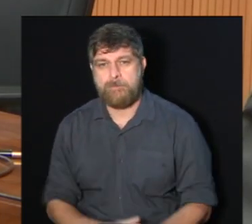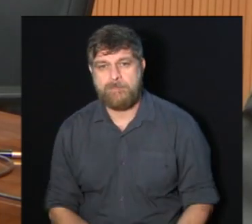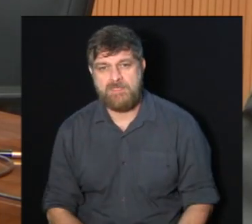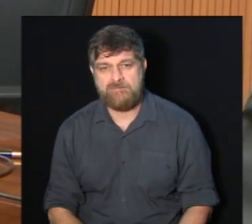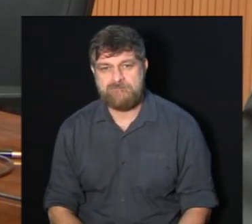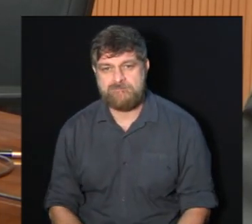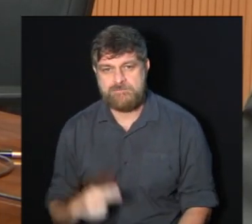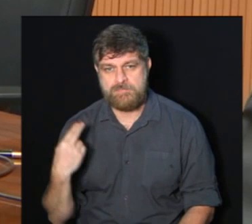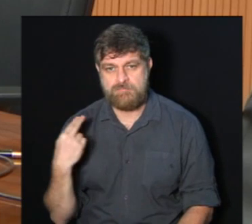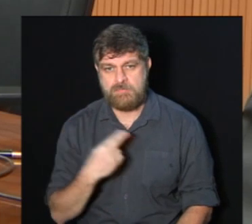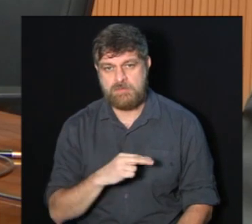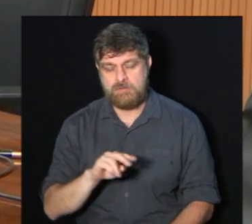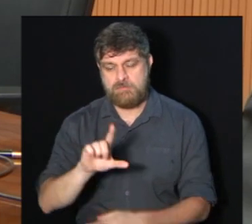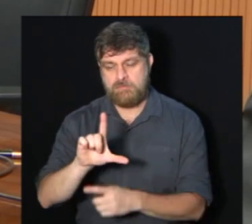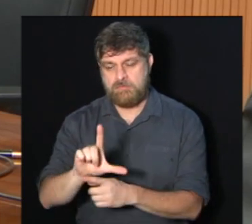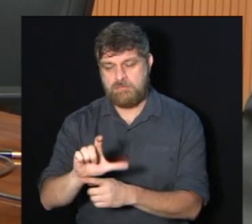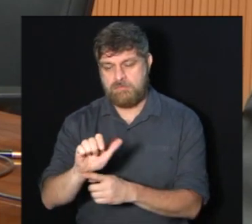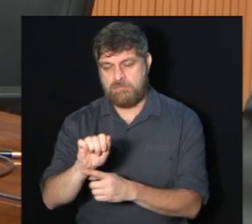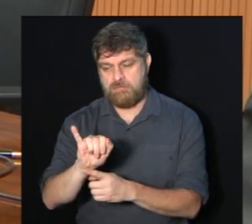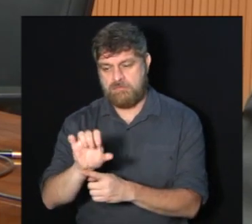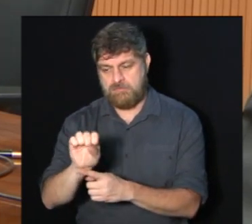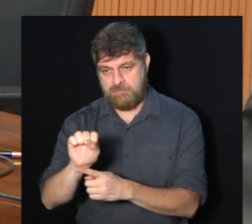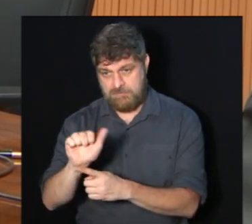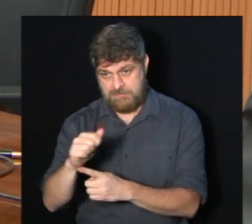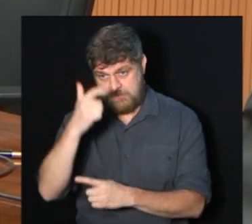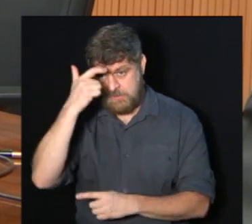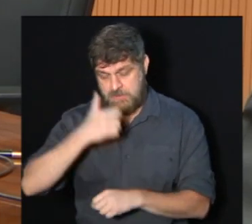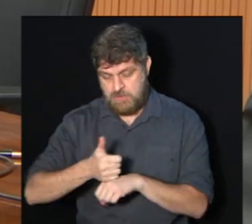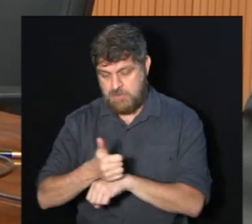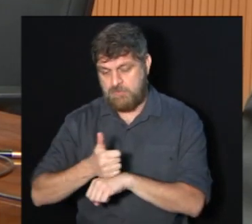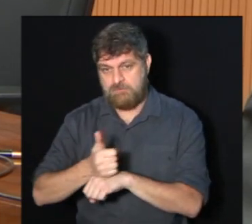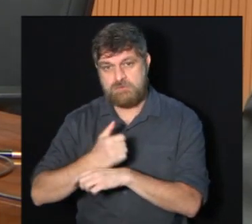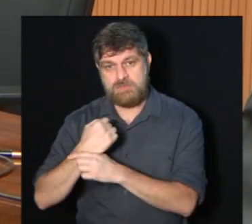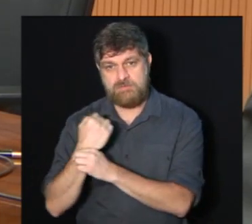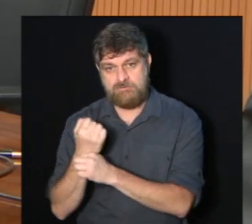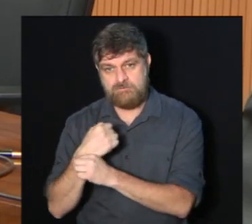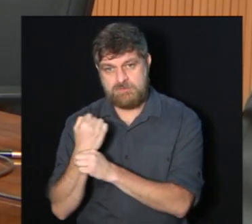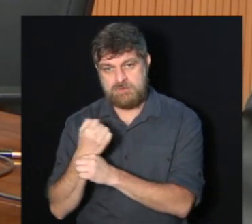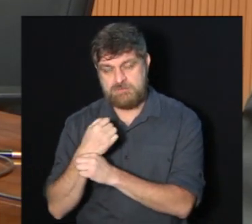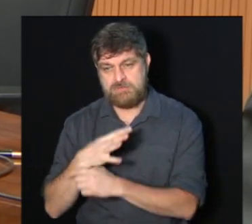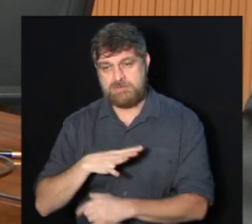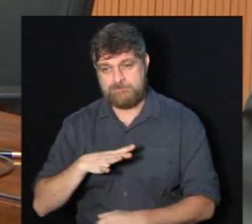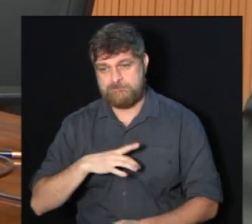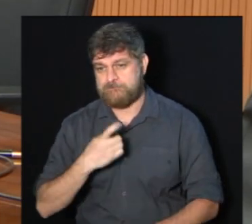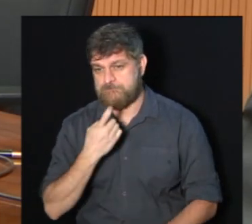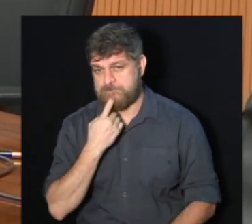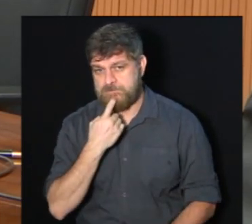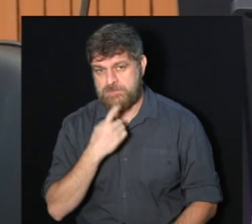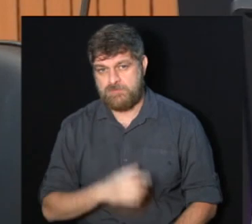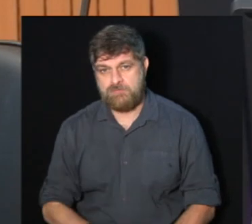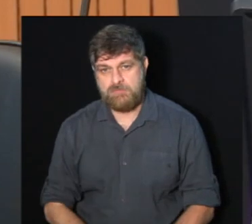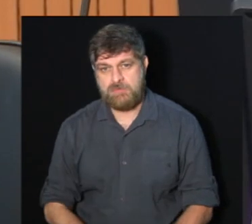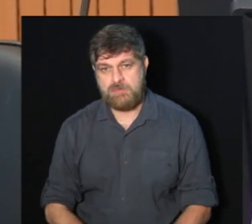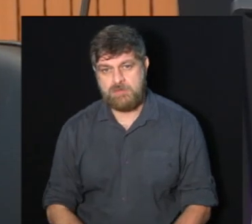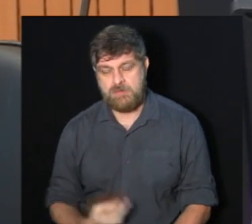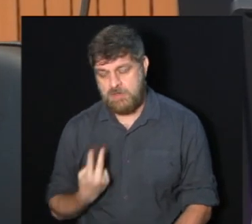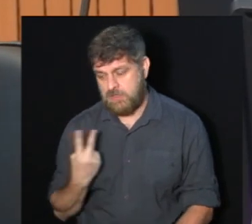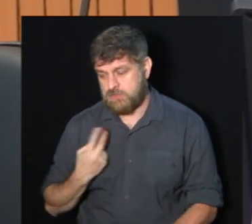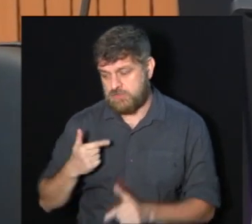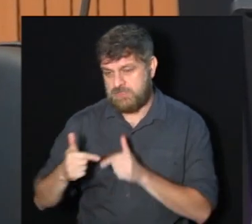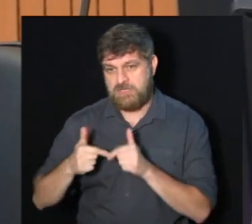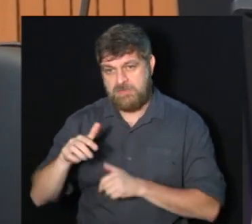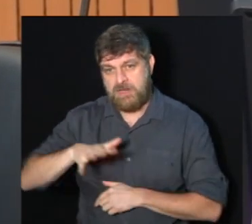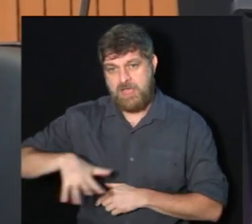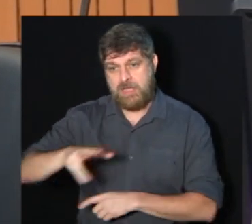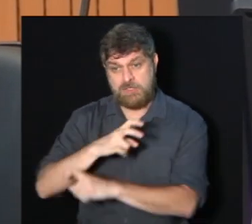Meu nome é Laísa, como o Jorge falou, sou fisioterapeuta aqui de Campinas. A gente trabalha com